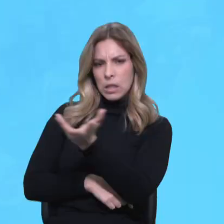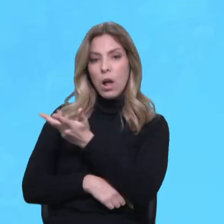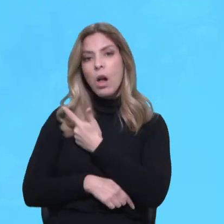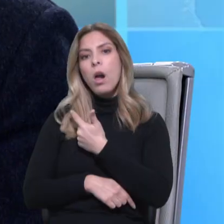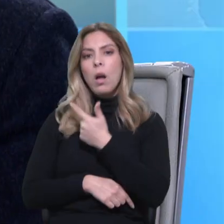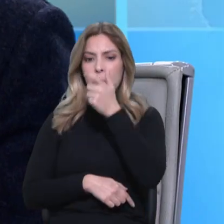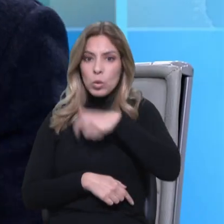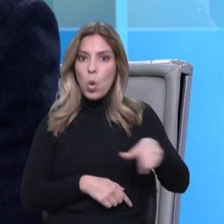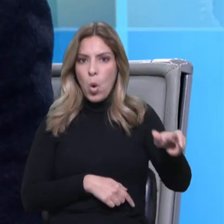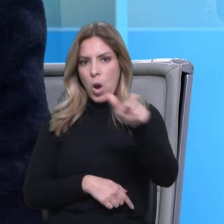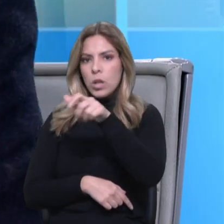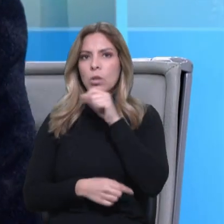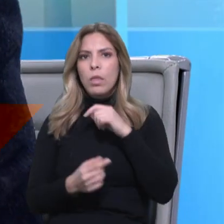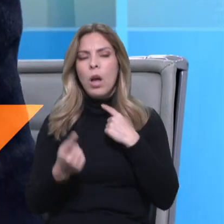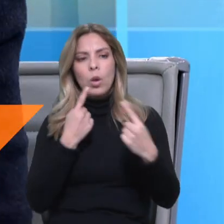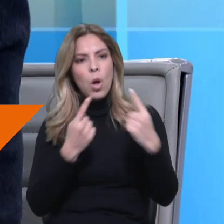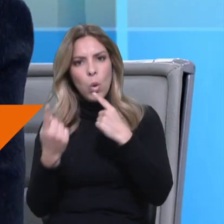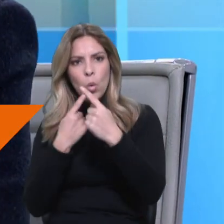todos? Sem dúvida que é